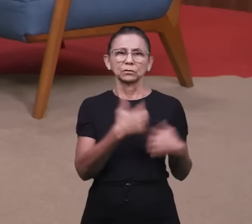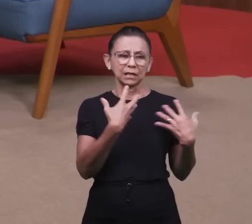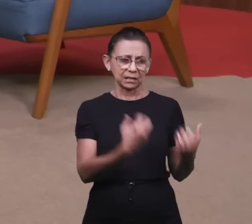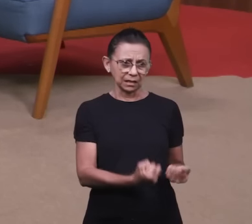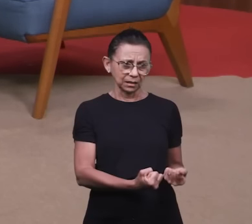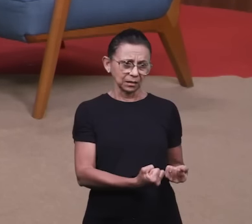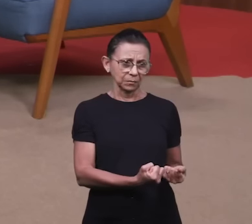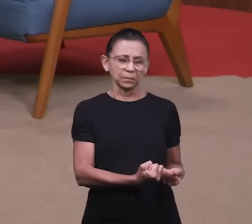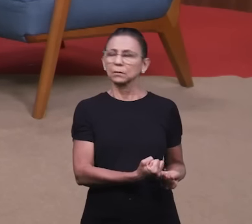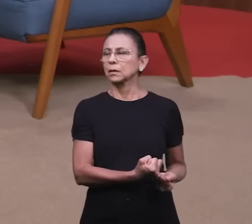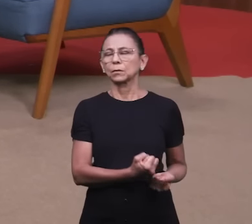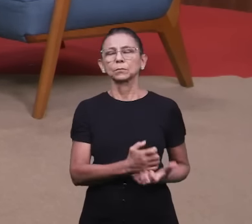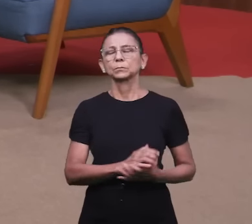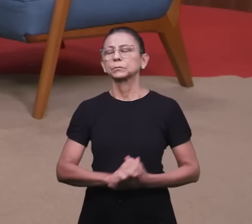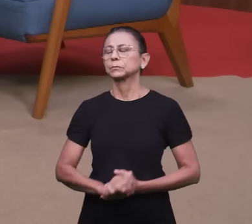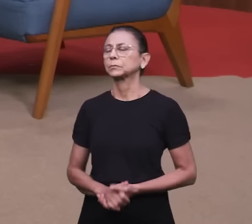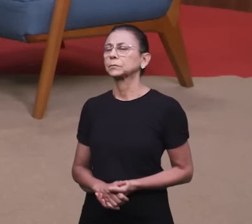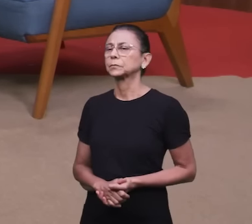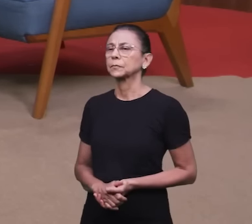conformou com ele Amém